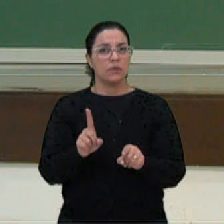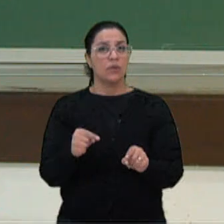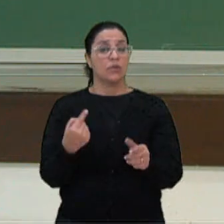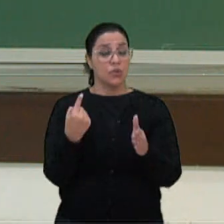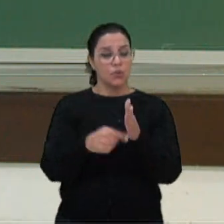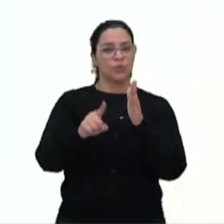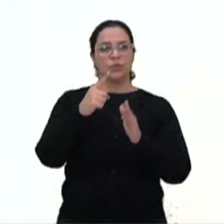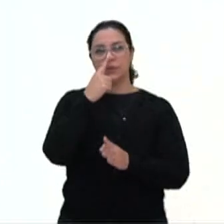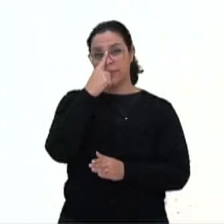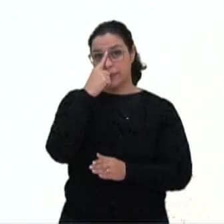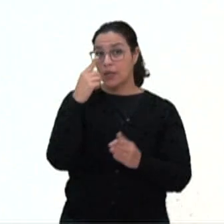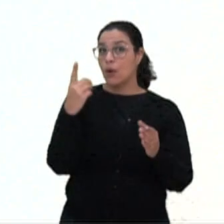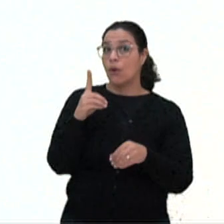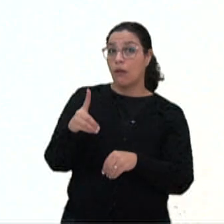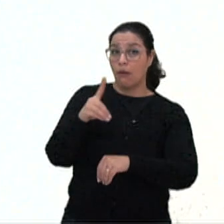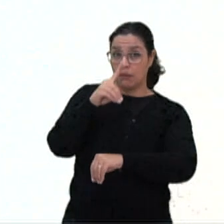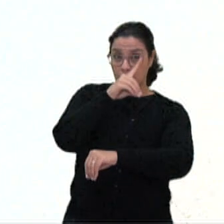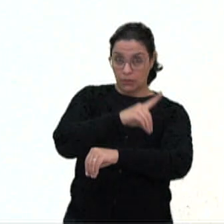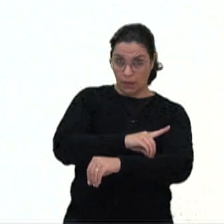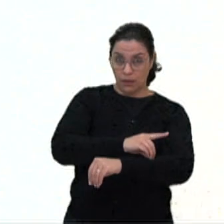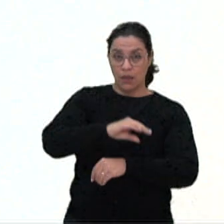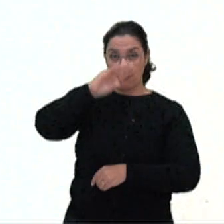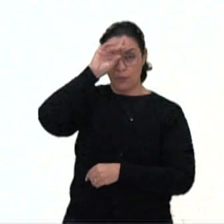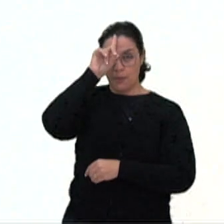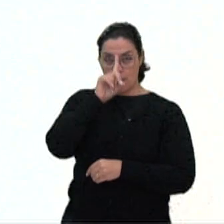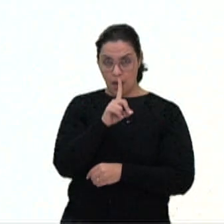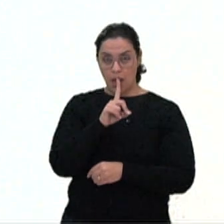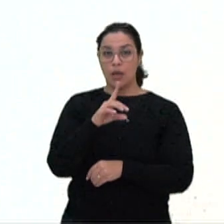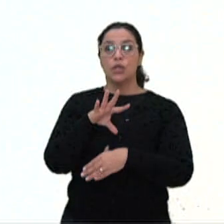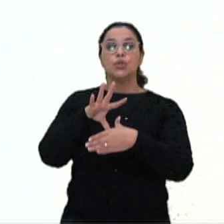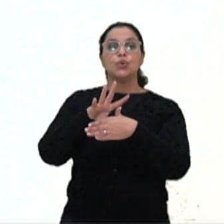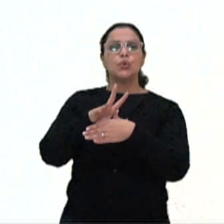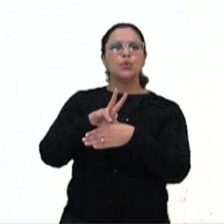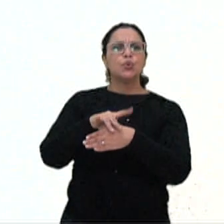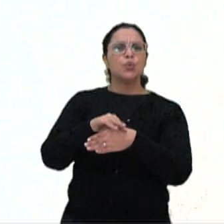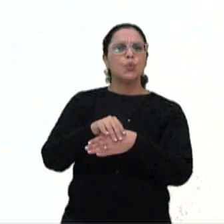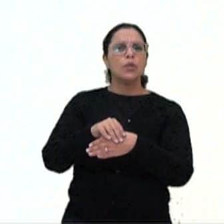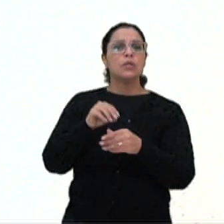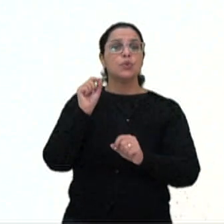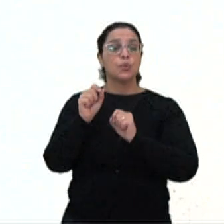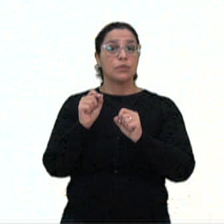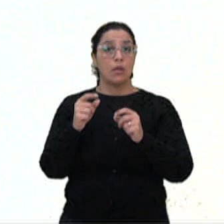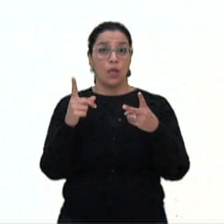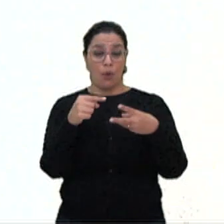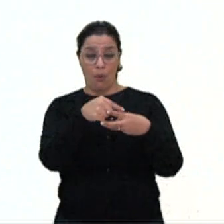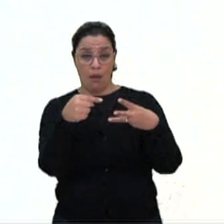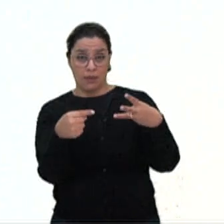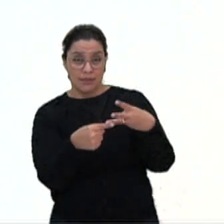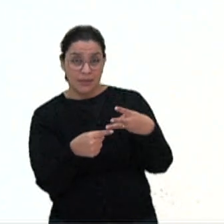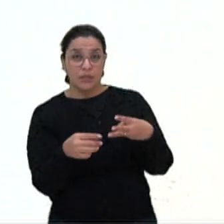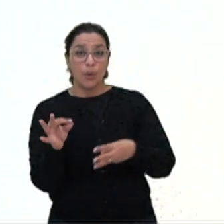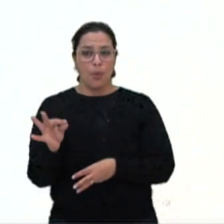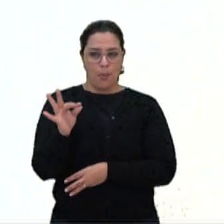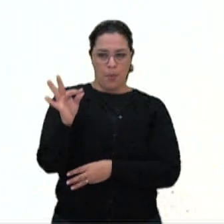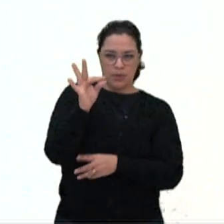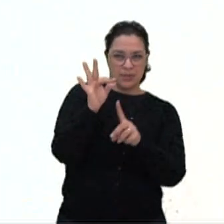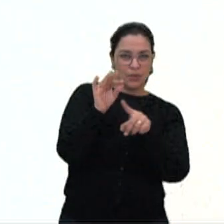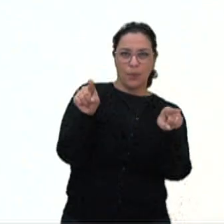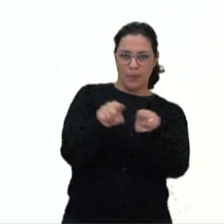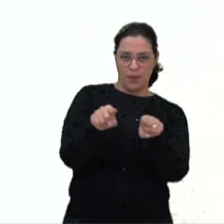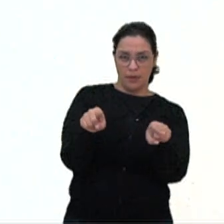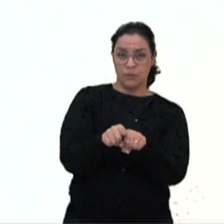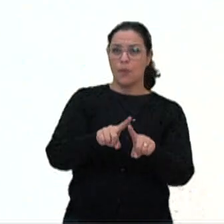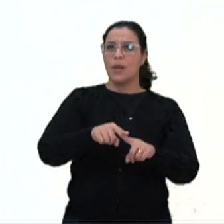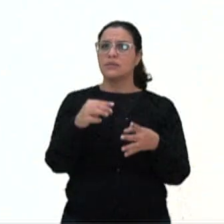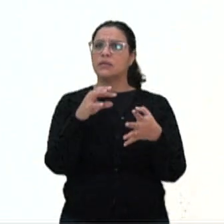última. A dengue e a febre amarela são doenças que, assim como a zika, são transmitidas pelo Aedes aegypti.